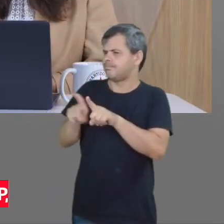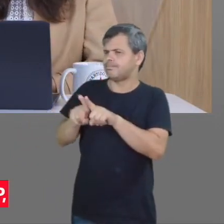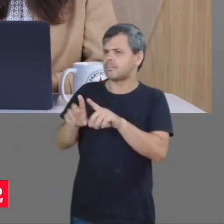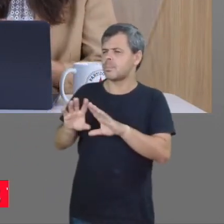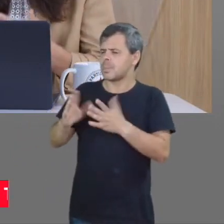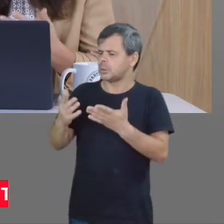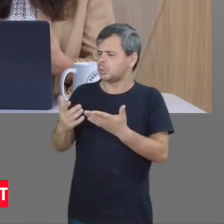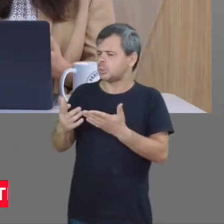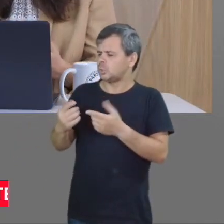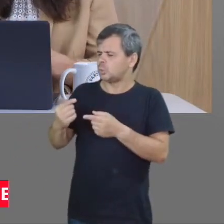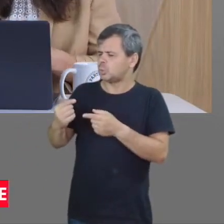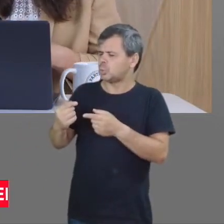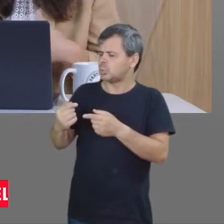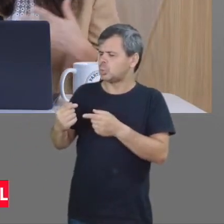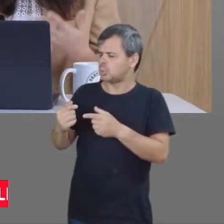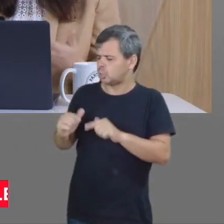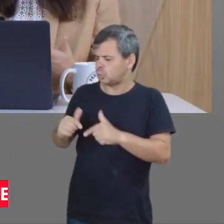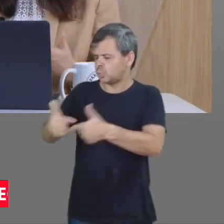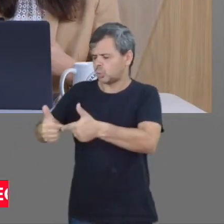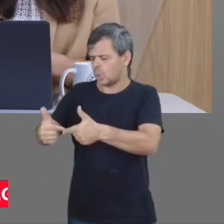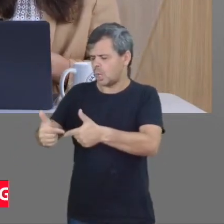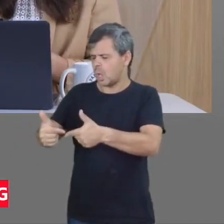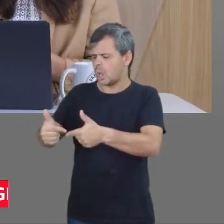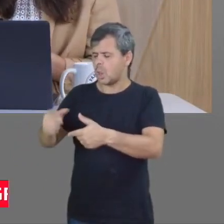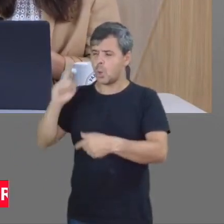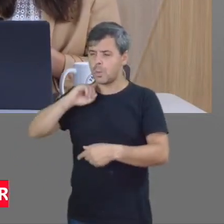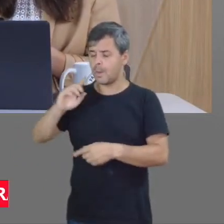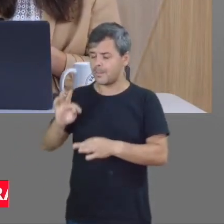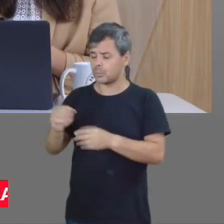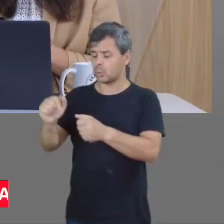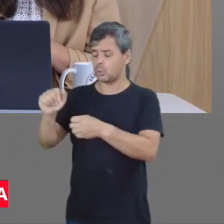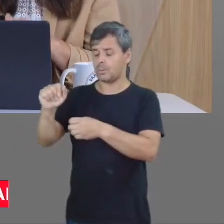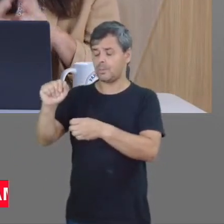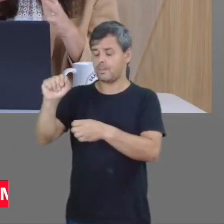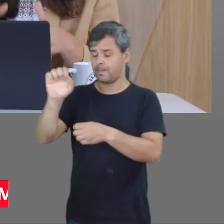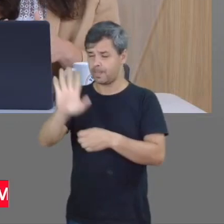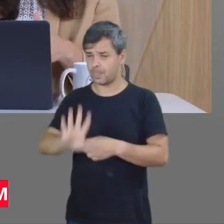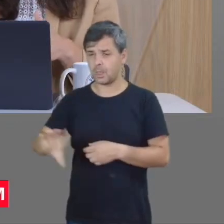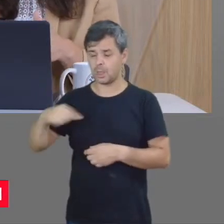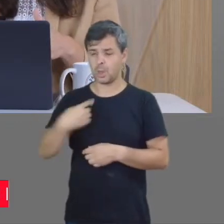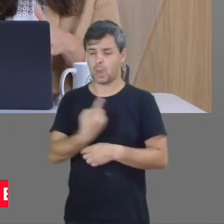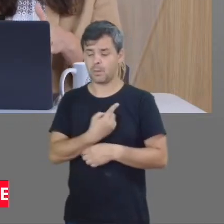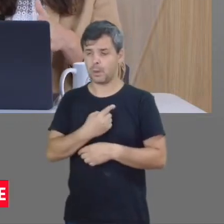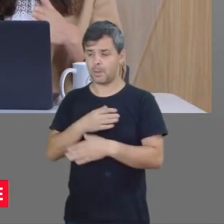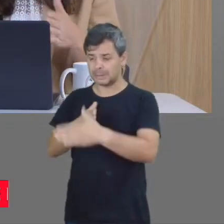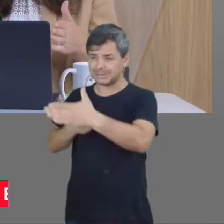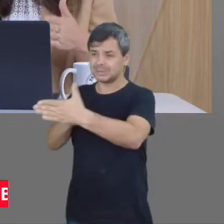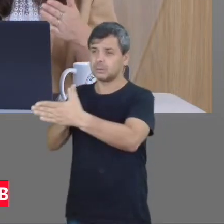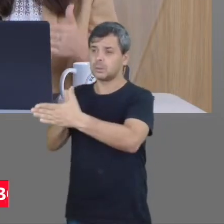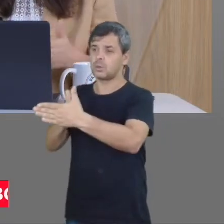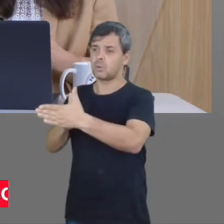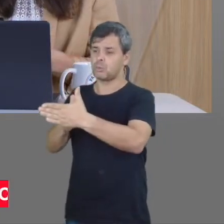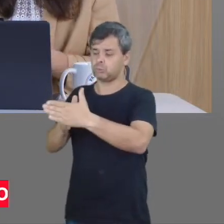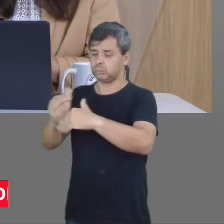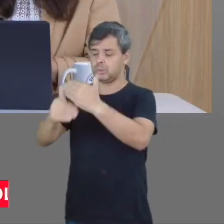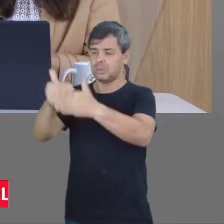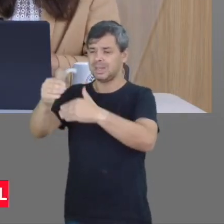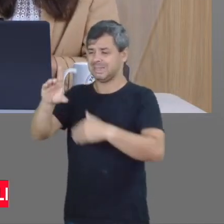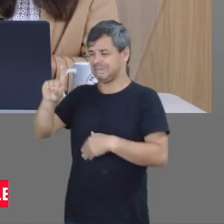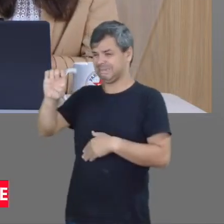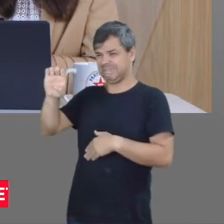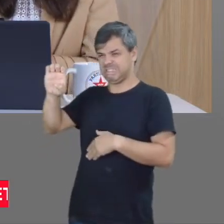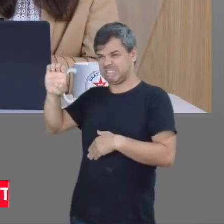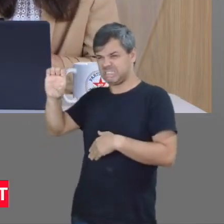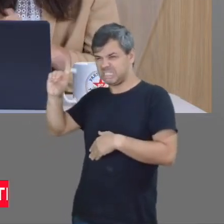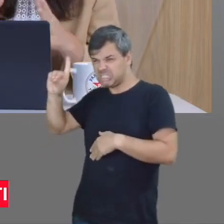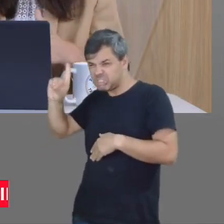maiores desafios, não só em Minas, né, mas em todo o país aí, na missão para tentar barrar o avanço da extrema-direita. Eu